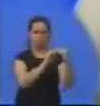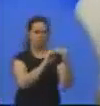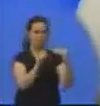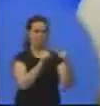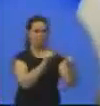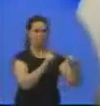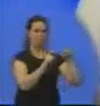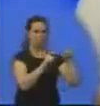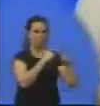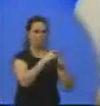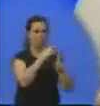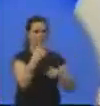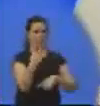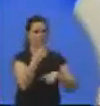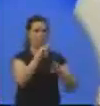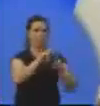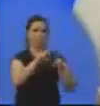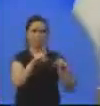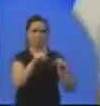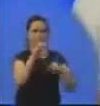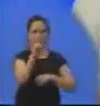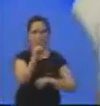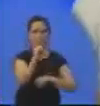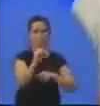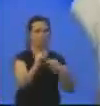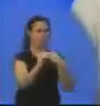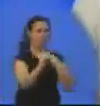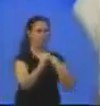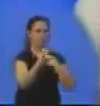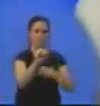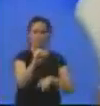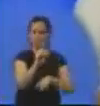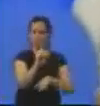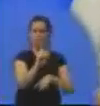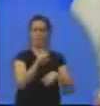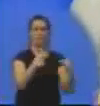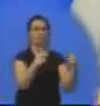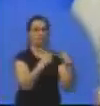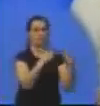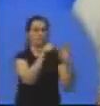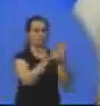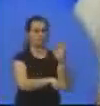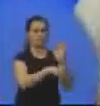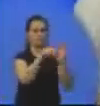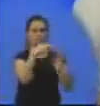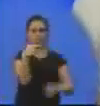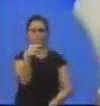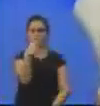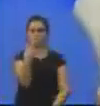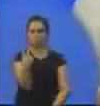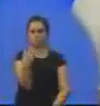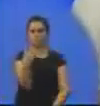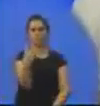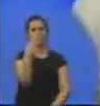mais 2 tem que ser diferente de zero, x tem que ser diferente de menos 2. Esta é a nossa